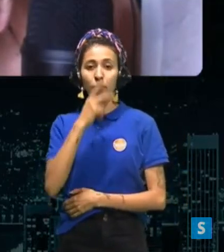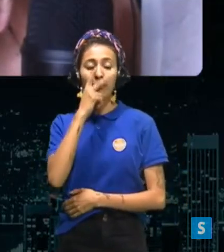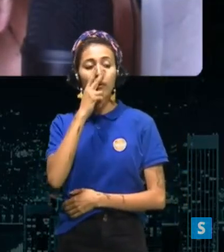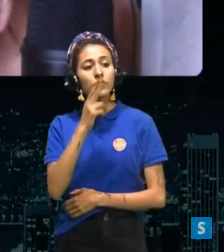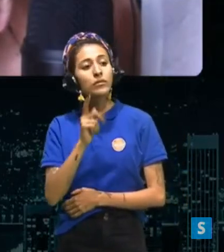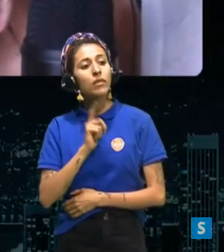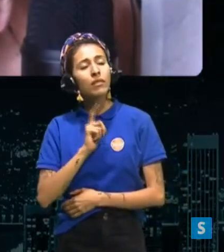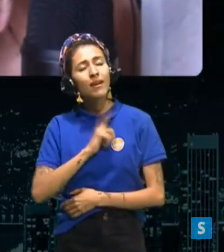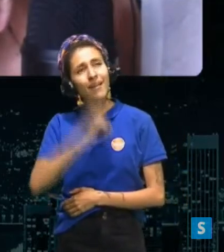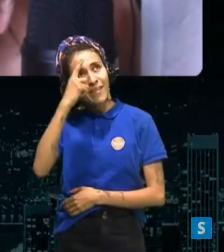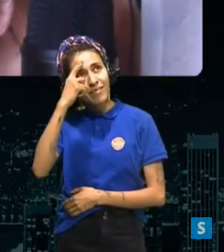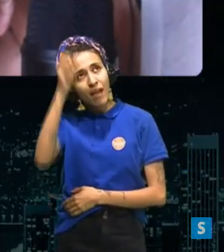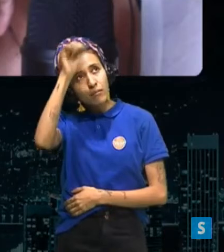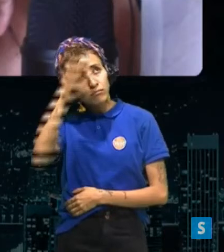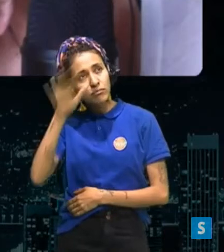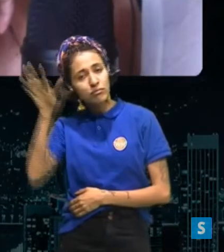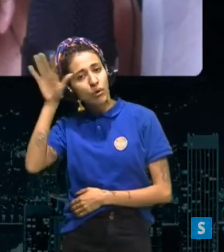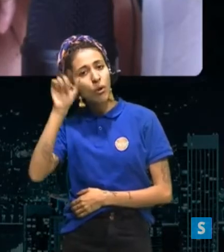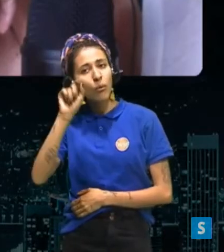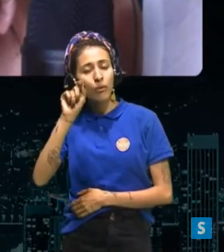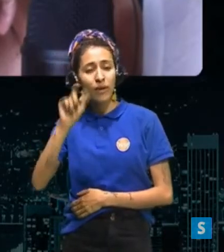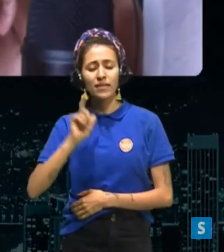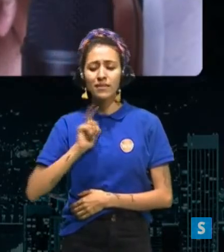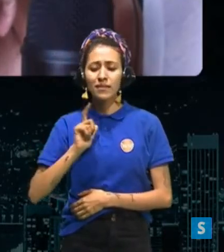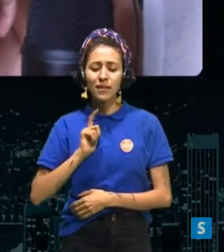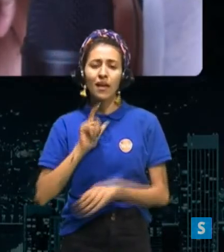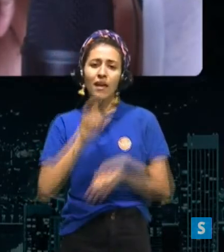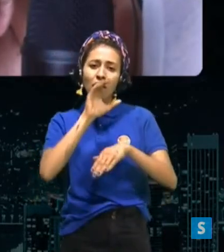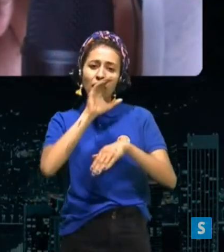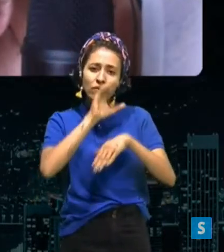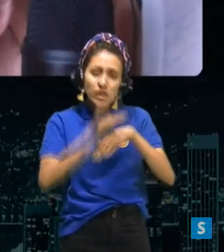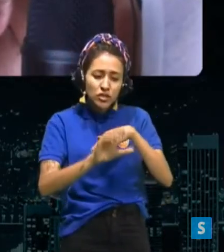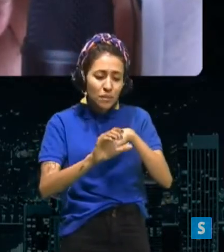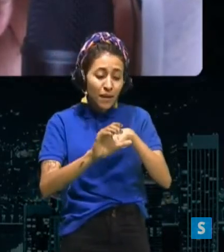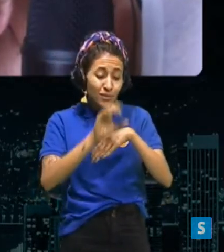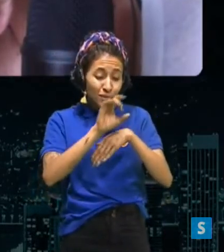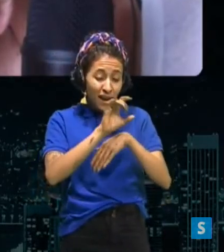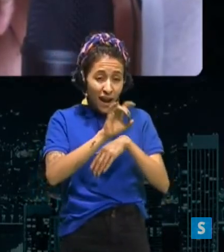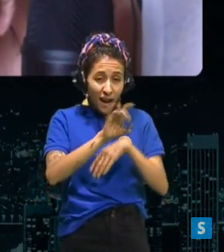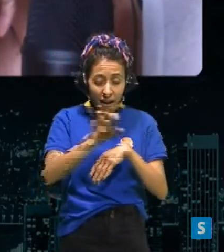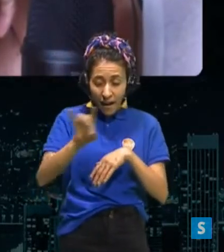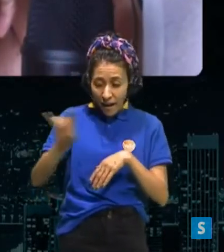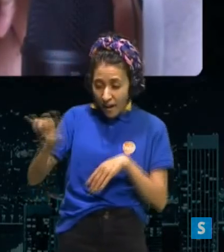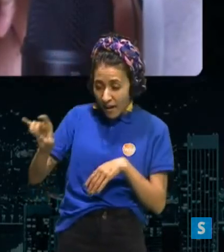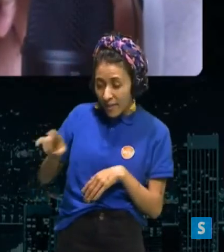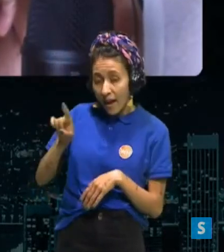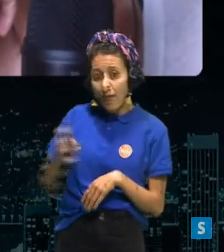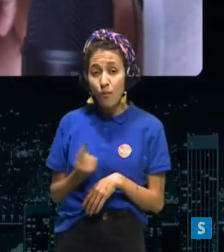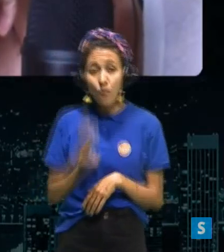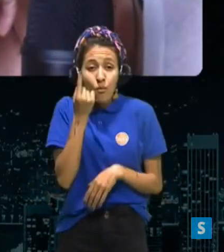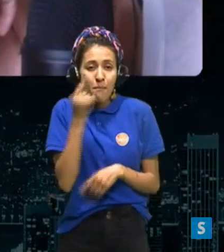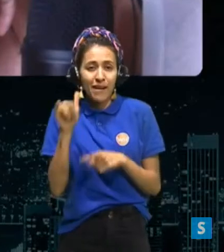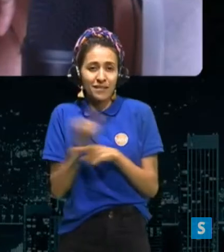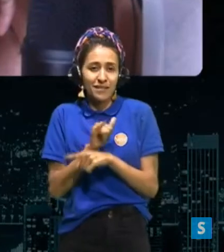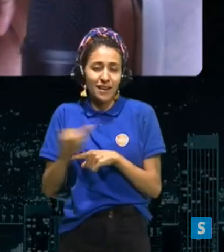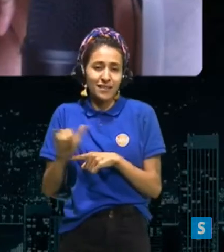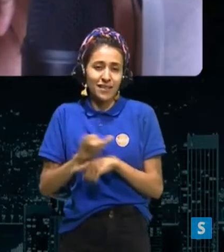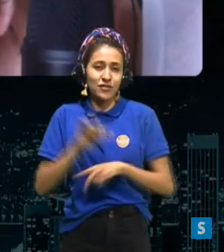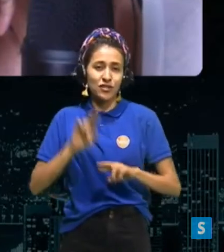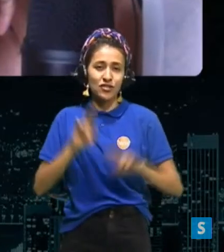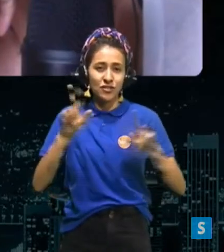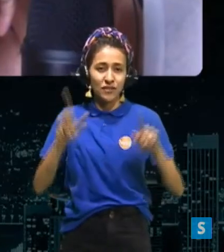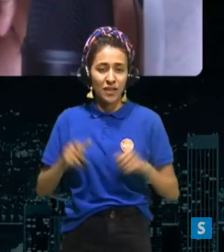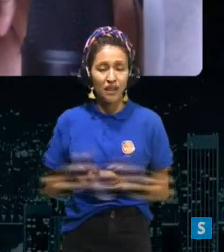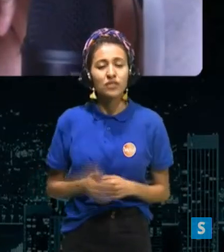ideia a gente olha para cada investimento como uma oportunidade estratégica se a gente não vai agregar valor